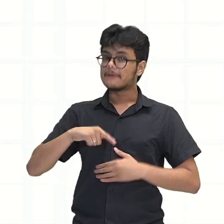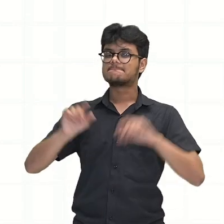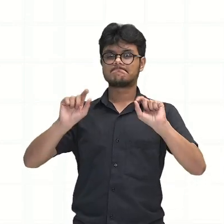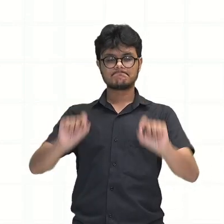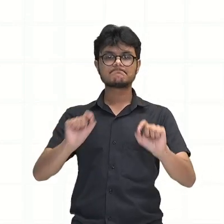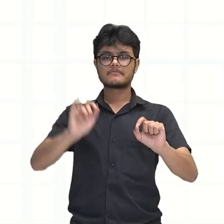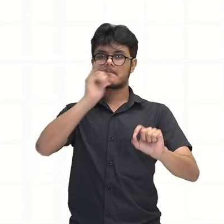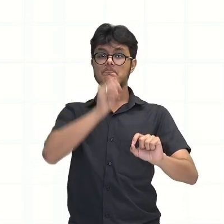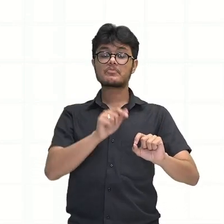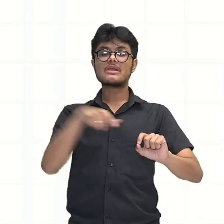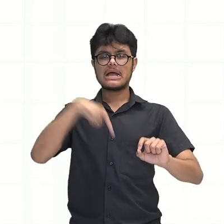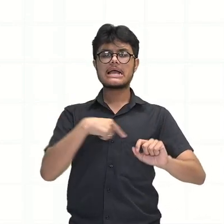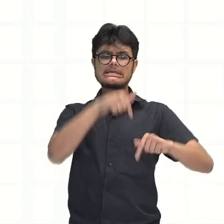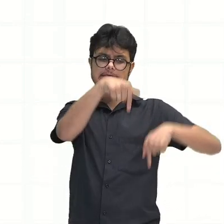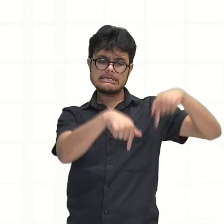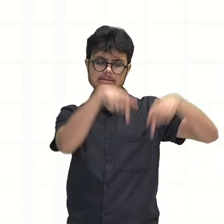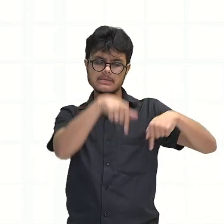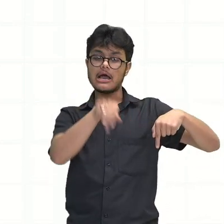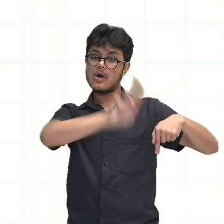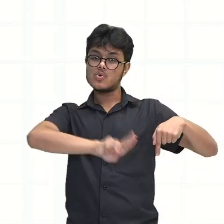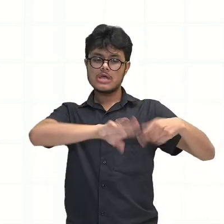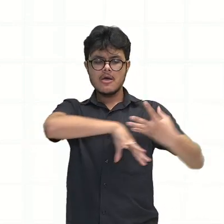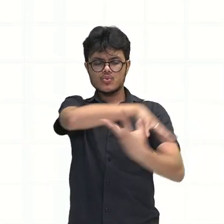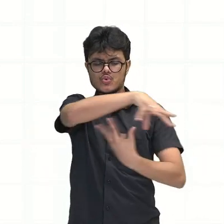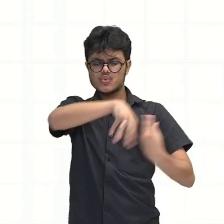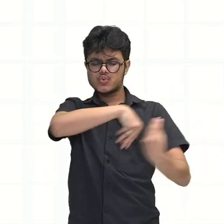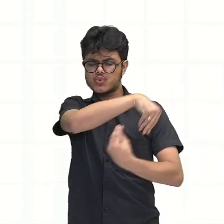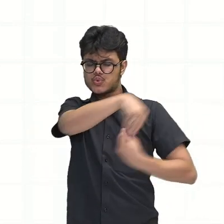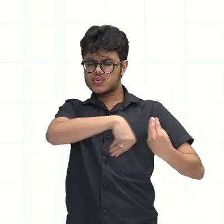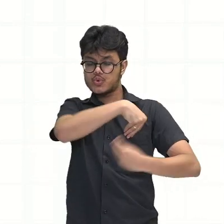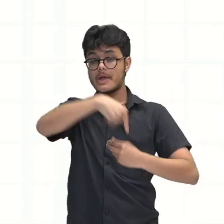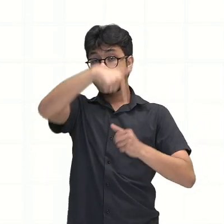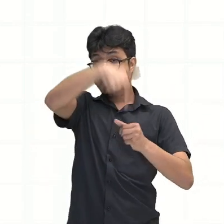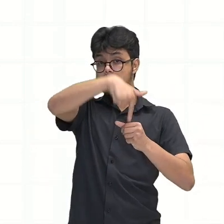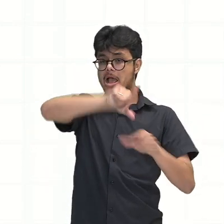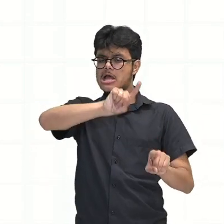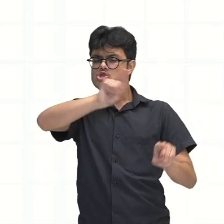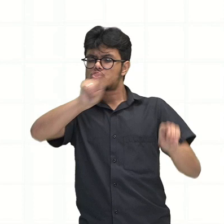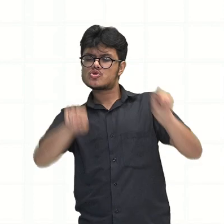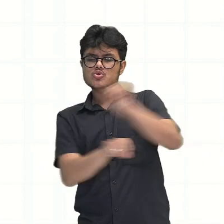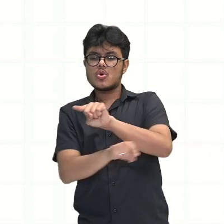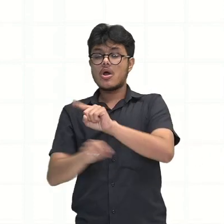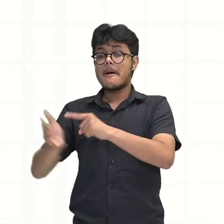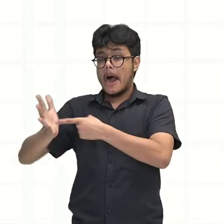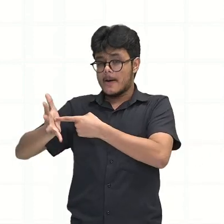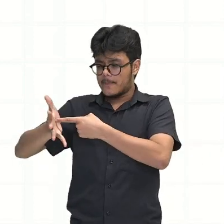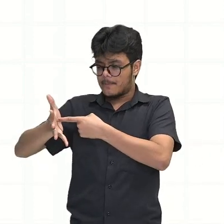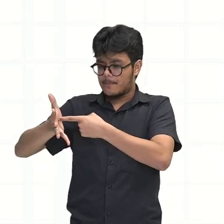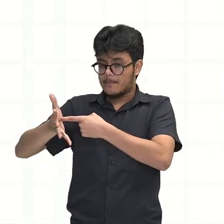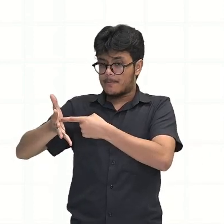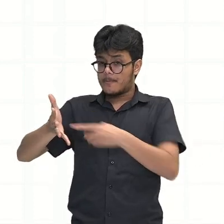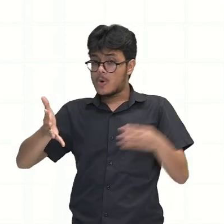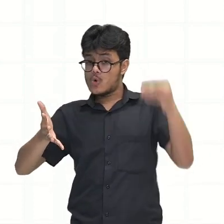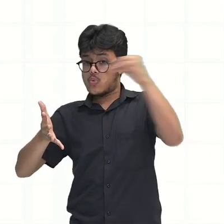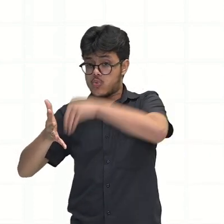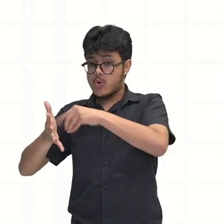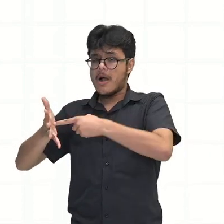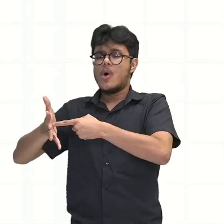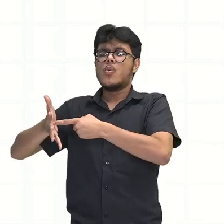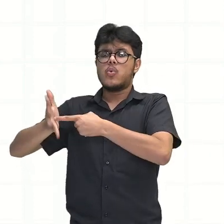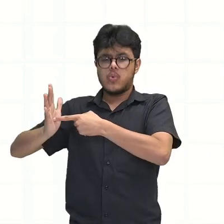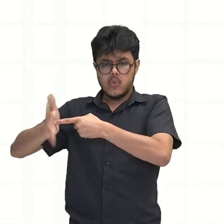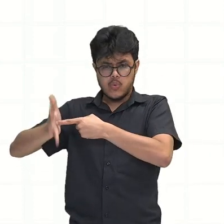proveniente de uma reação química em energia mecânica a partir